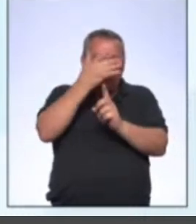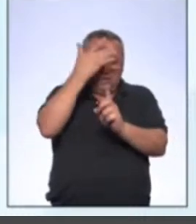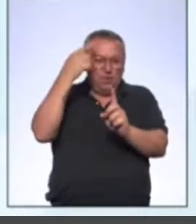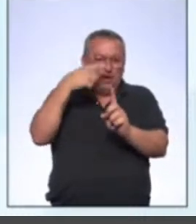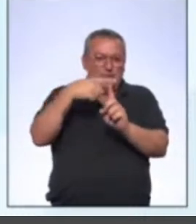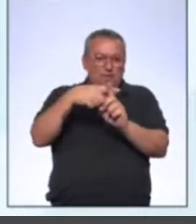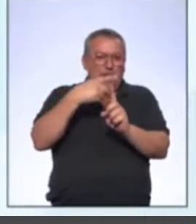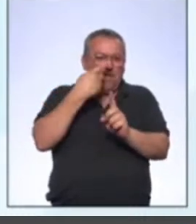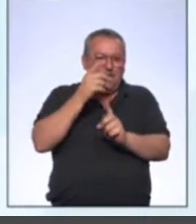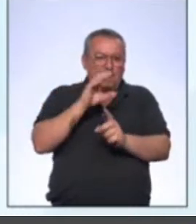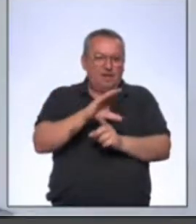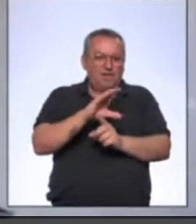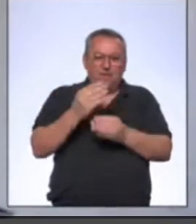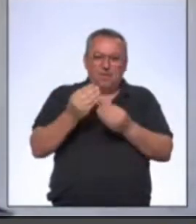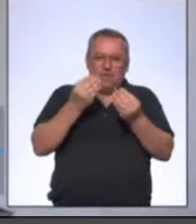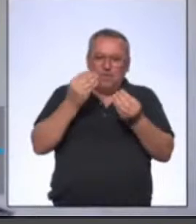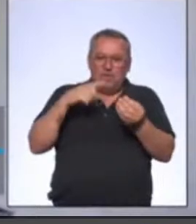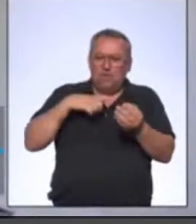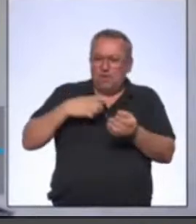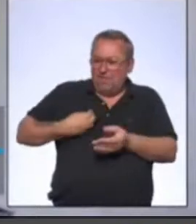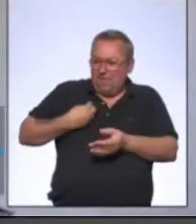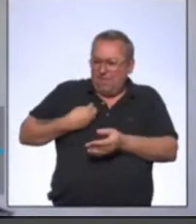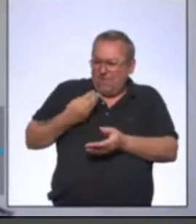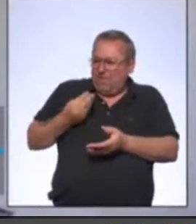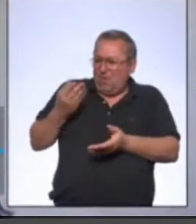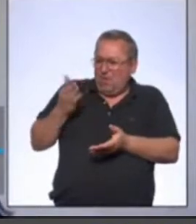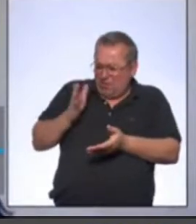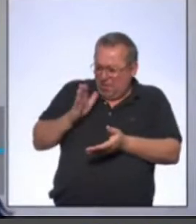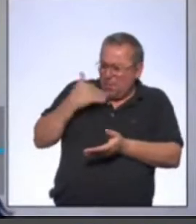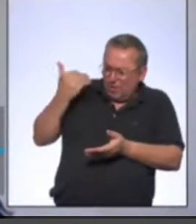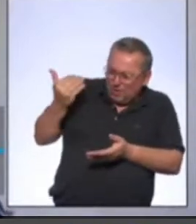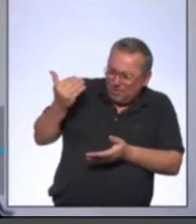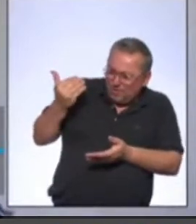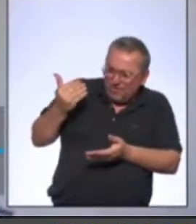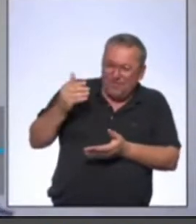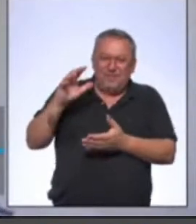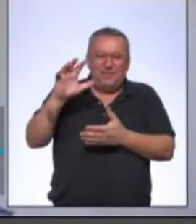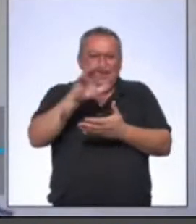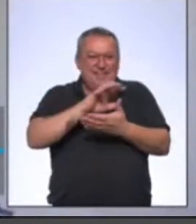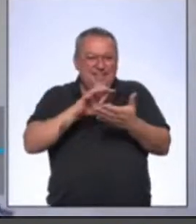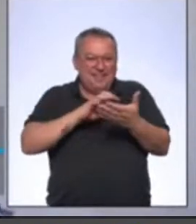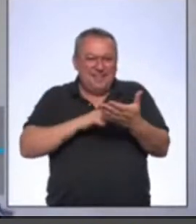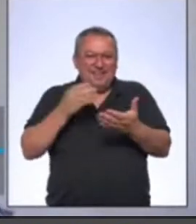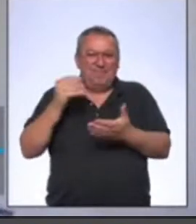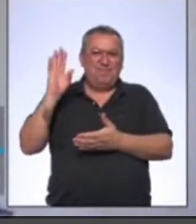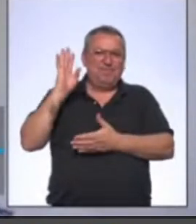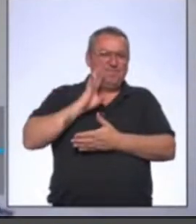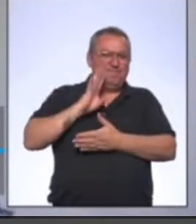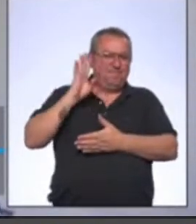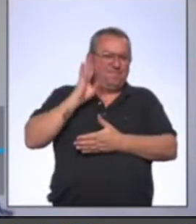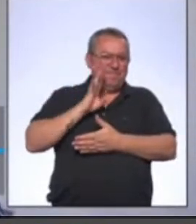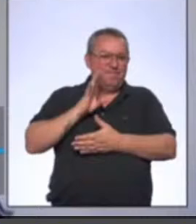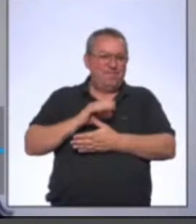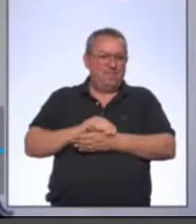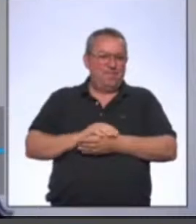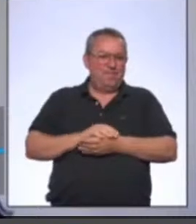isso? Como assim quando estava viva? Esse textinho, muito bacana, né? Muito